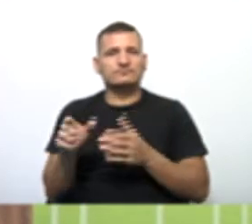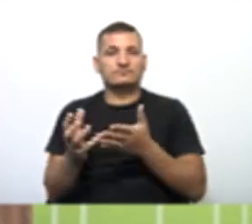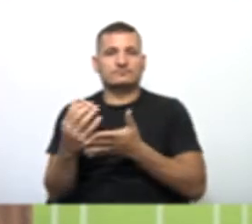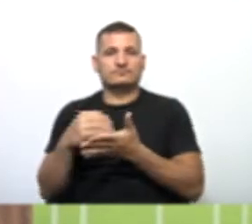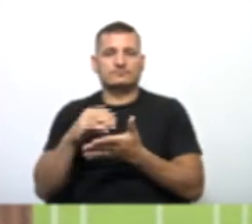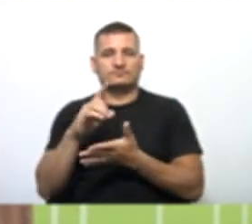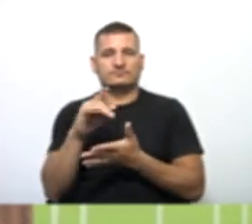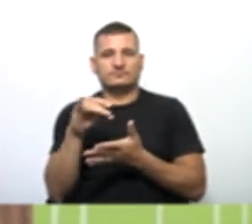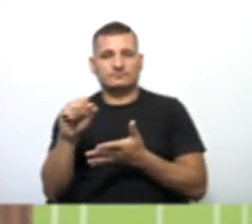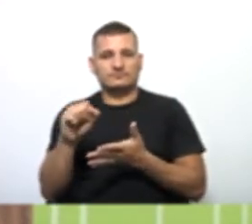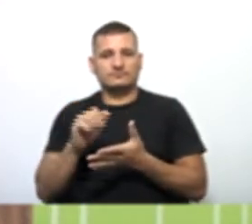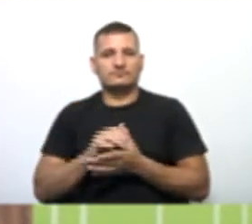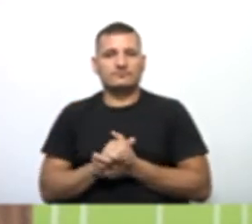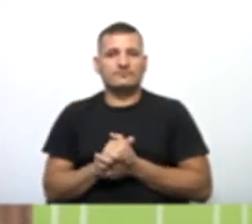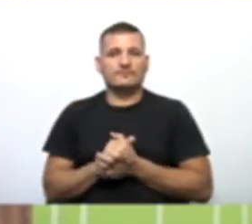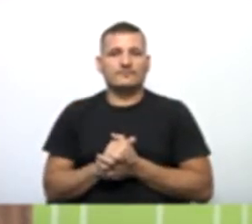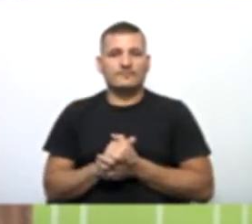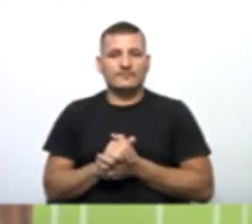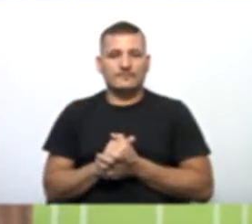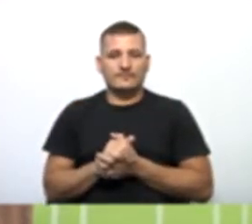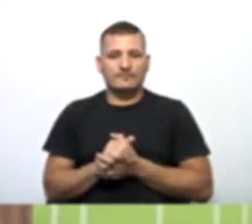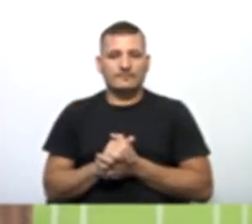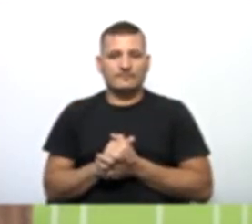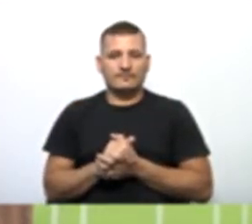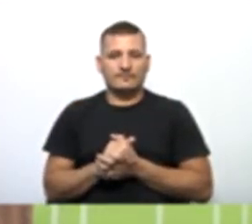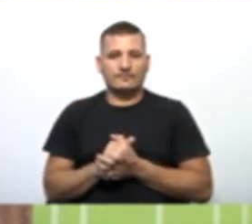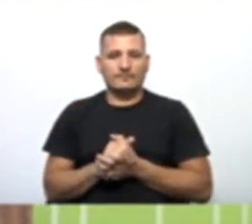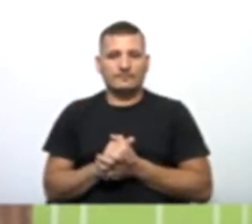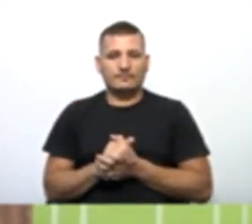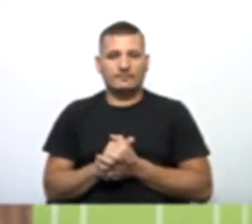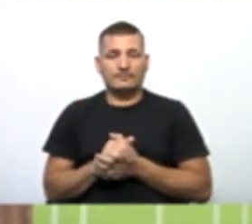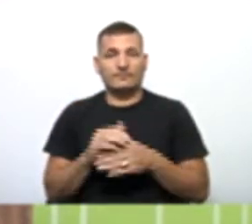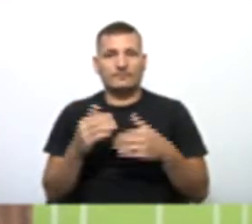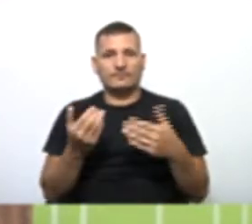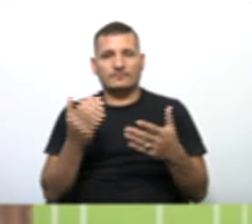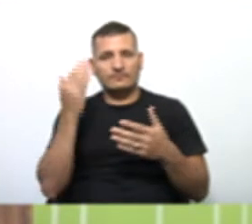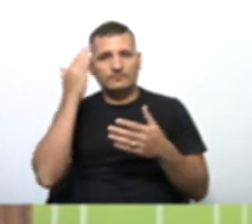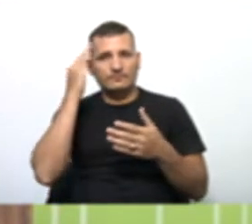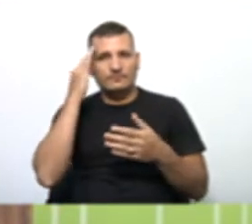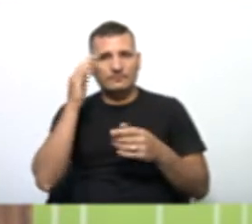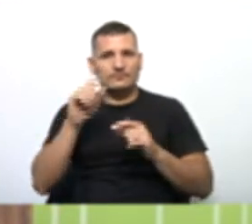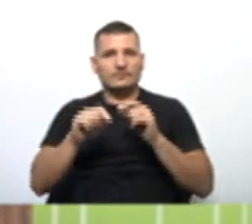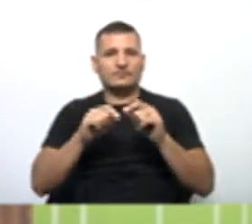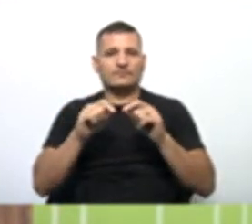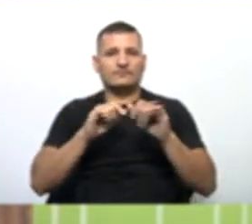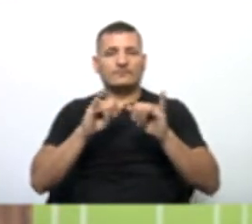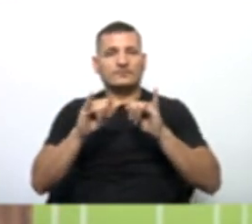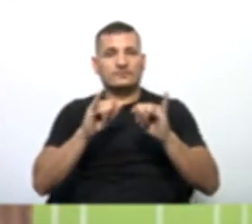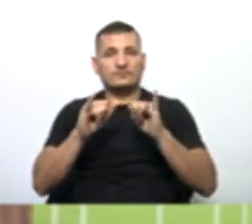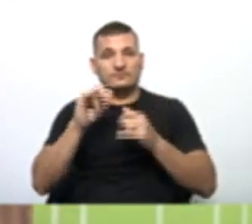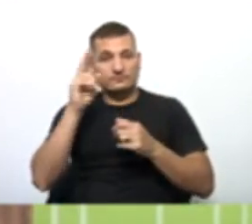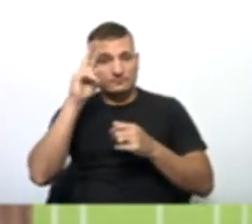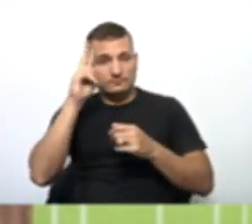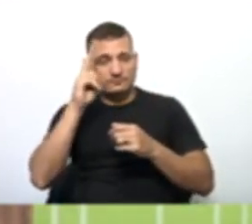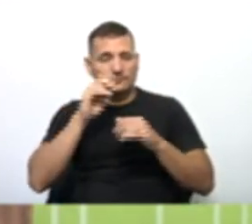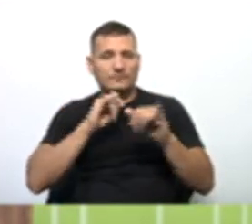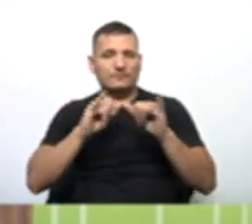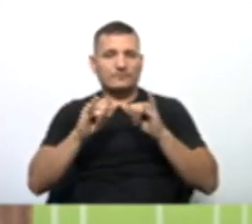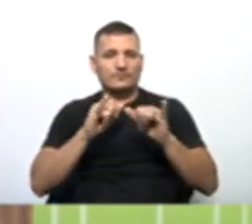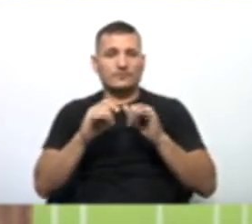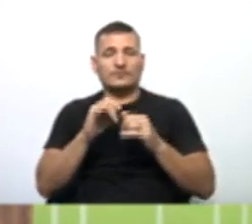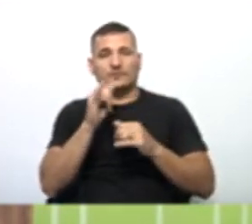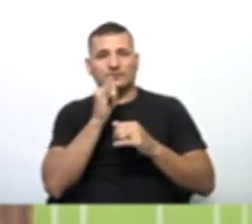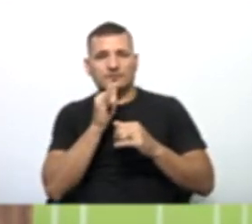né? Vamos dizer assim. Beleza, então, entendendo o que é informação, lembrando que informação, a gente está dando